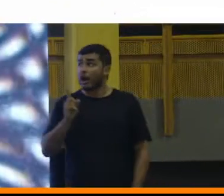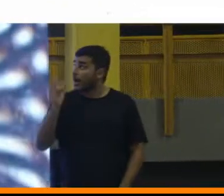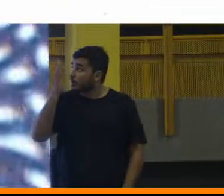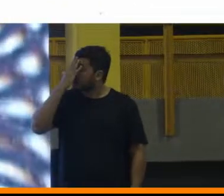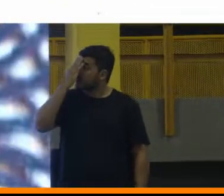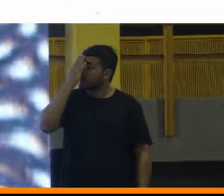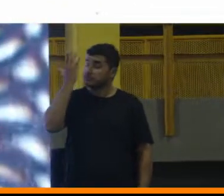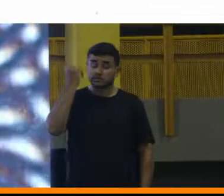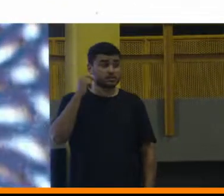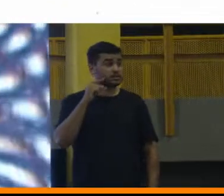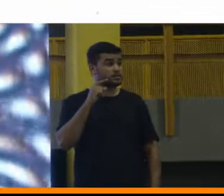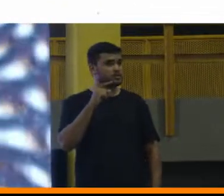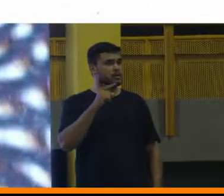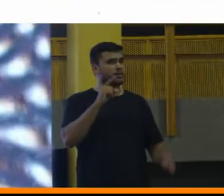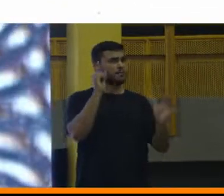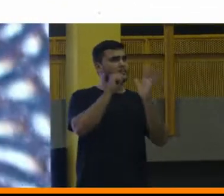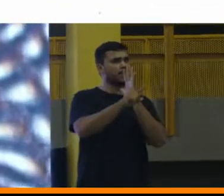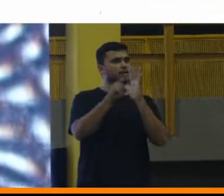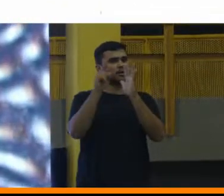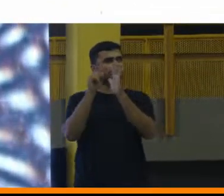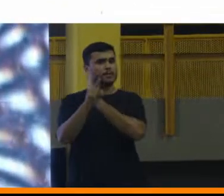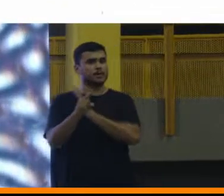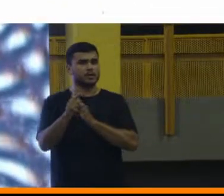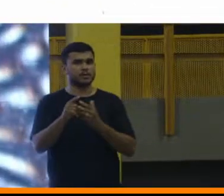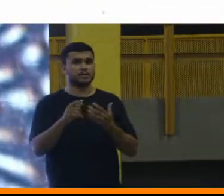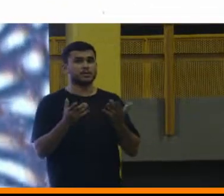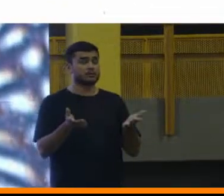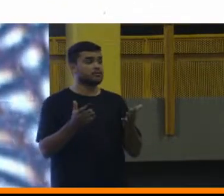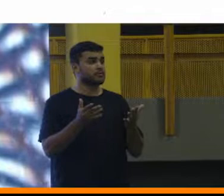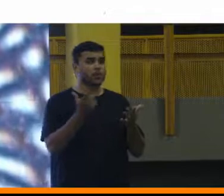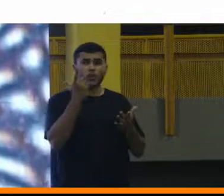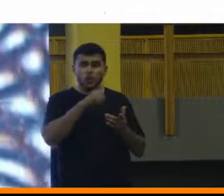duas questões, a gente não fez conta alguma?